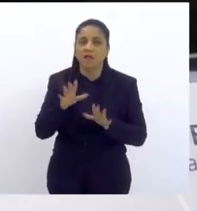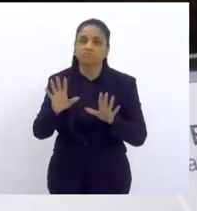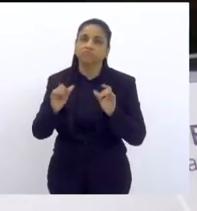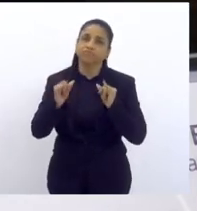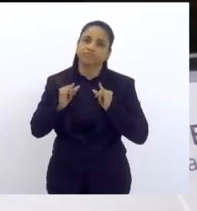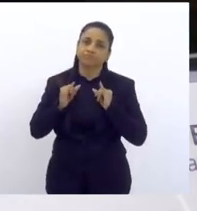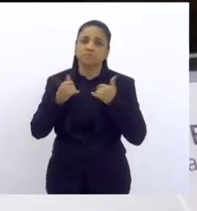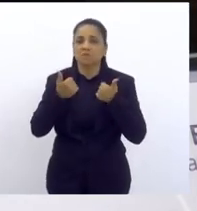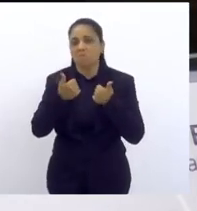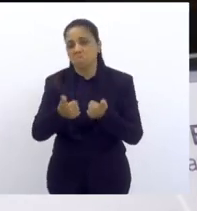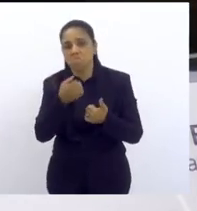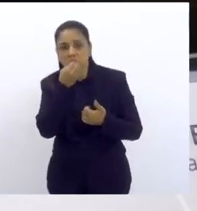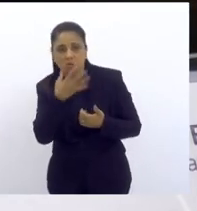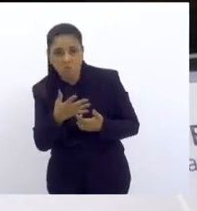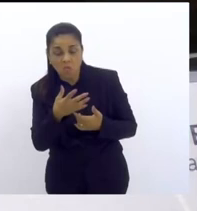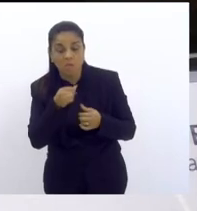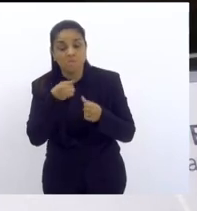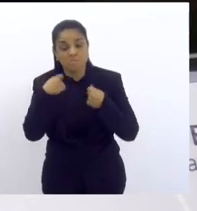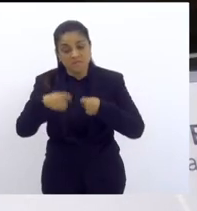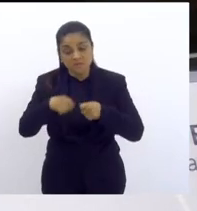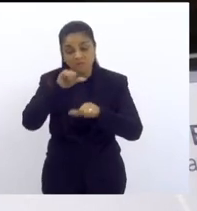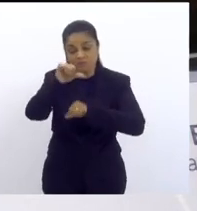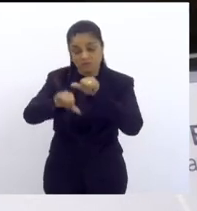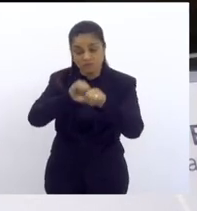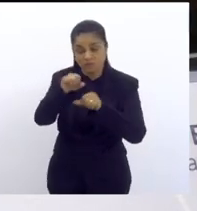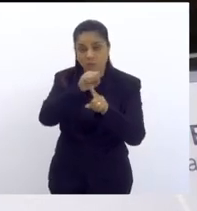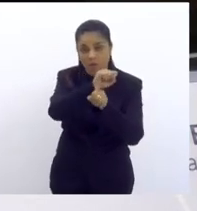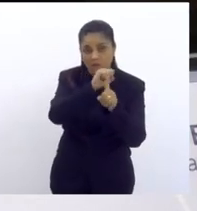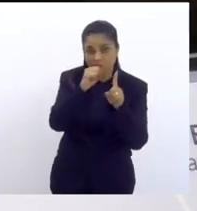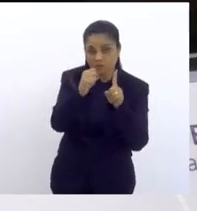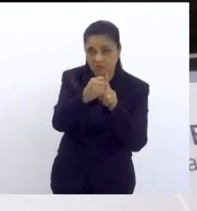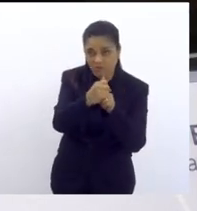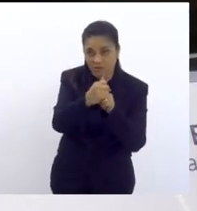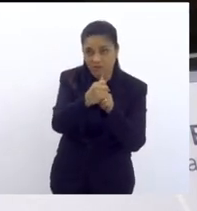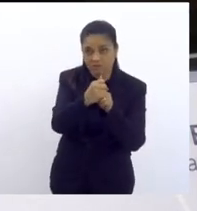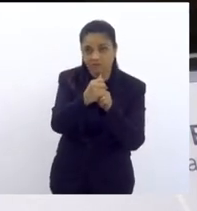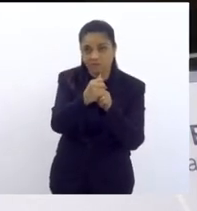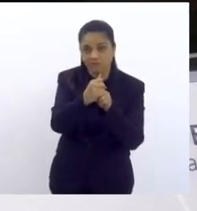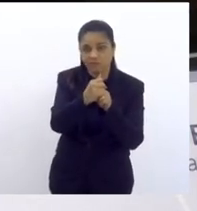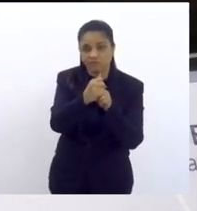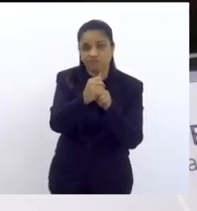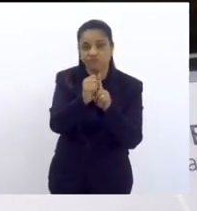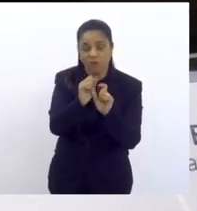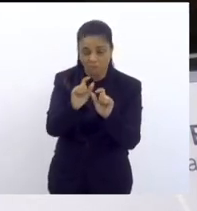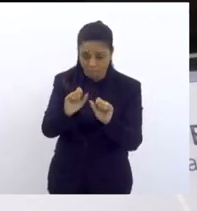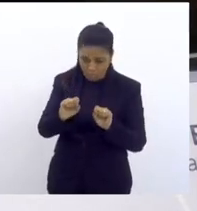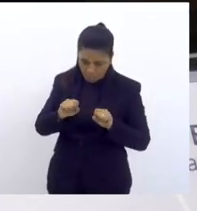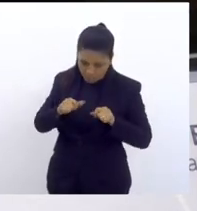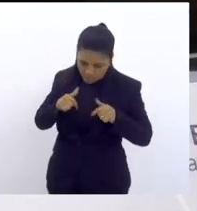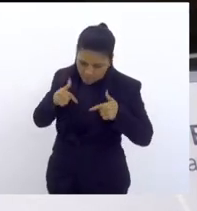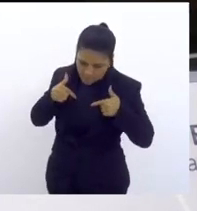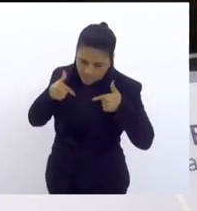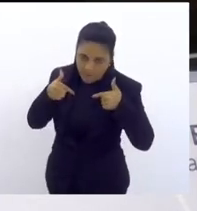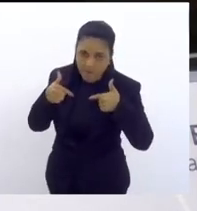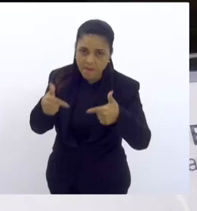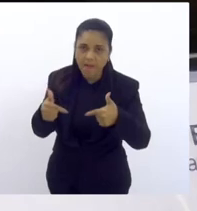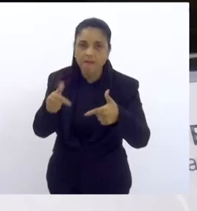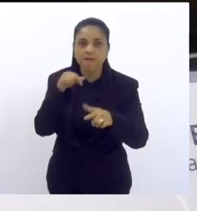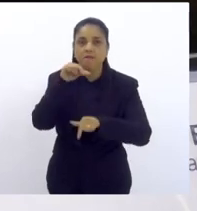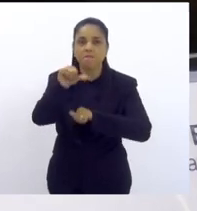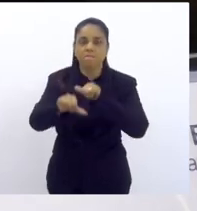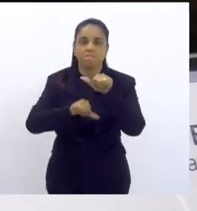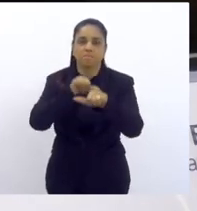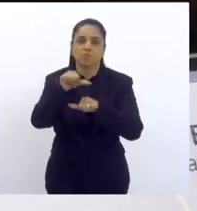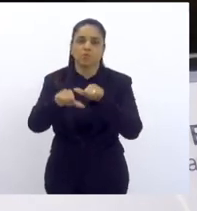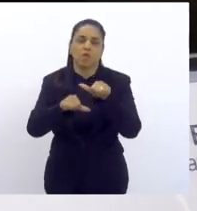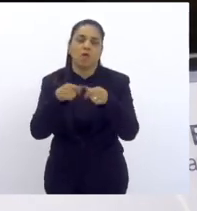em vez de transformar a nossa sociedade com a aplicação da nossa força vital para mudar